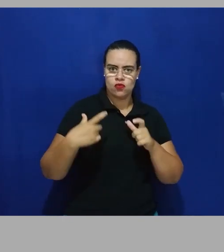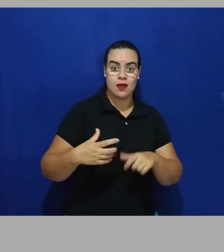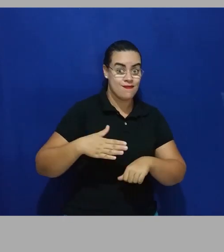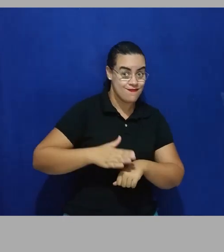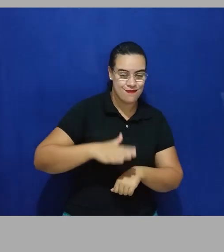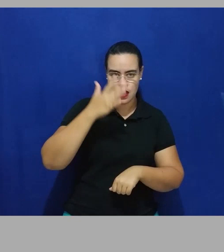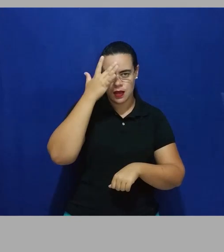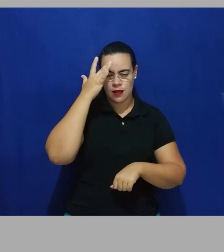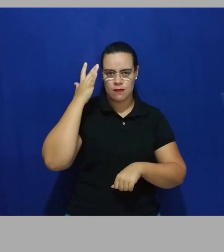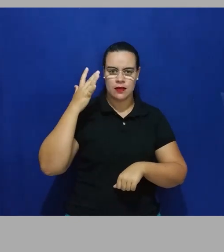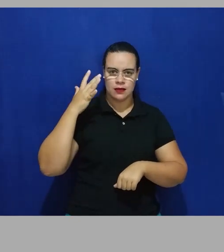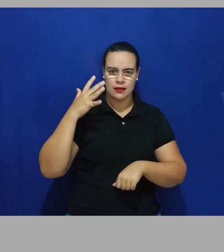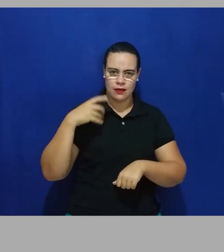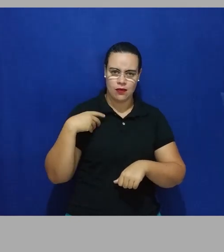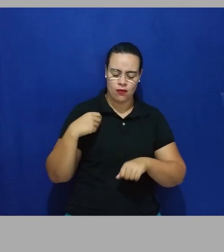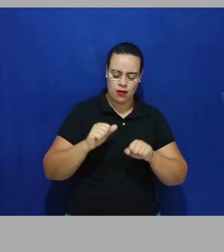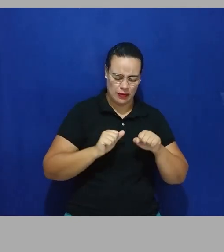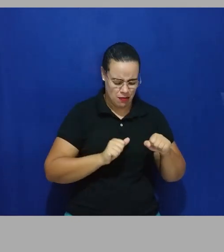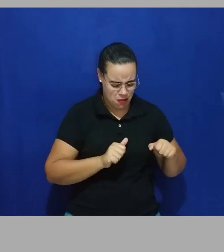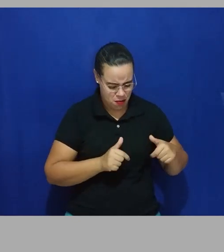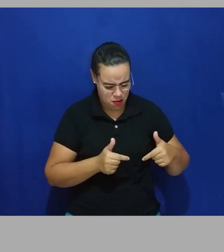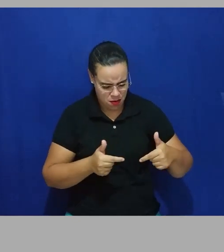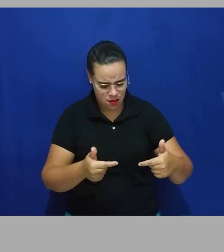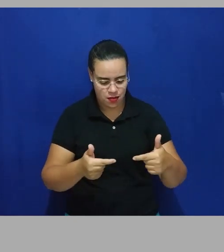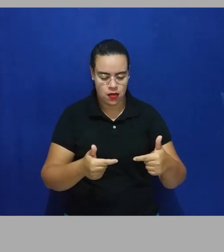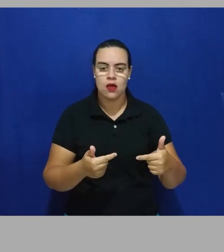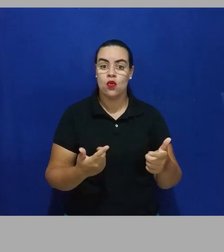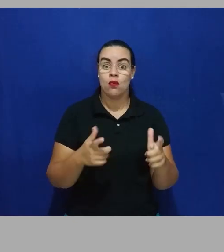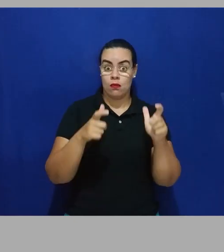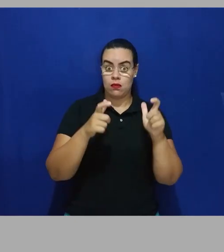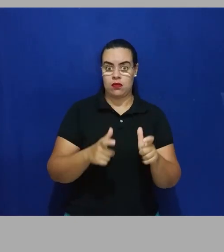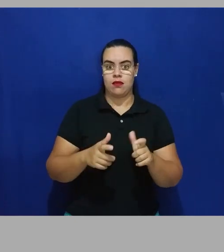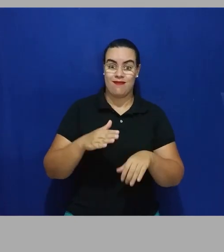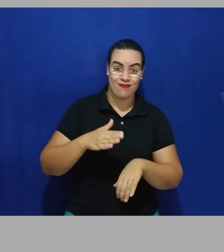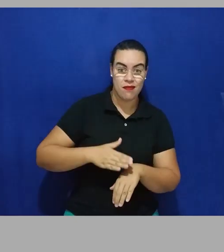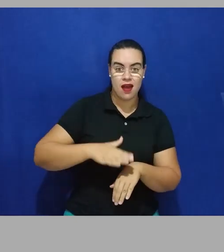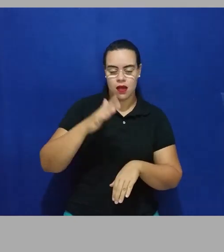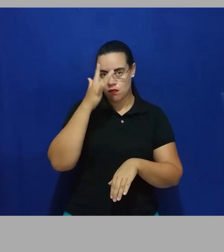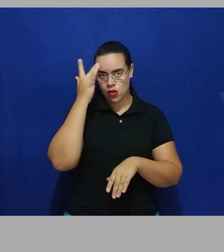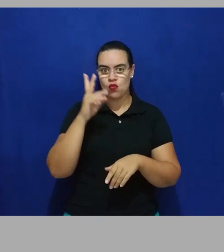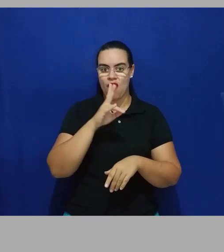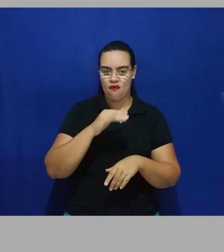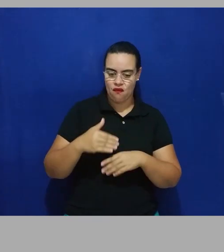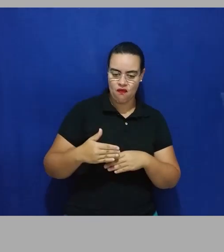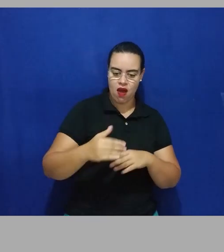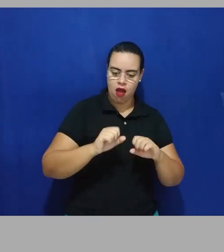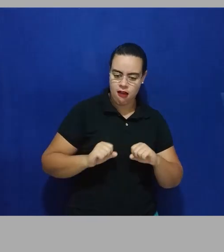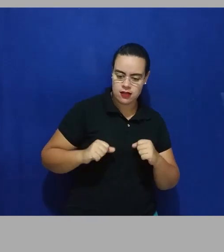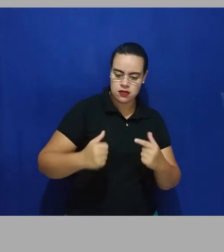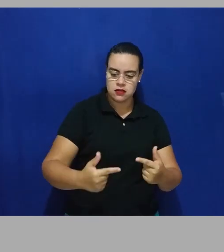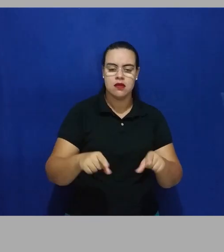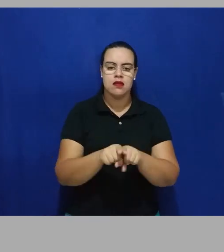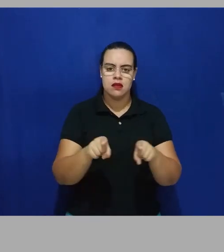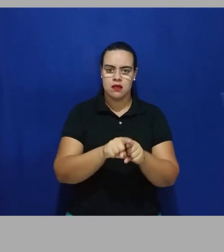reivindicarão esse lugar, mais pessoas brigarão por esse lugar e mais pessoas